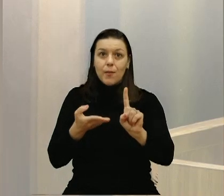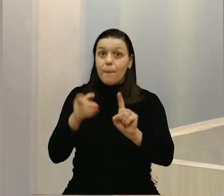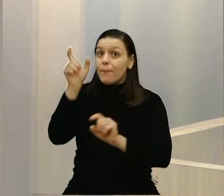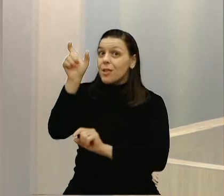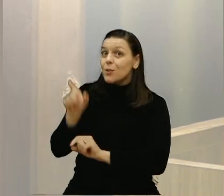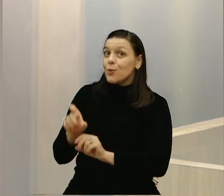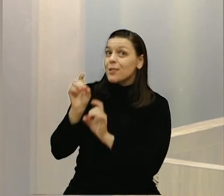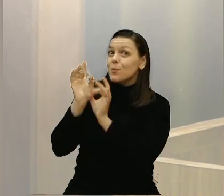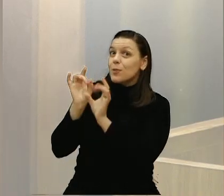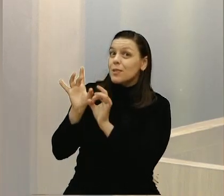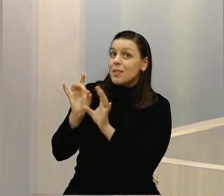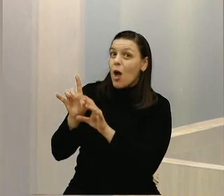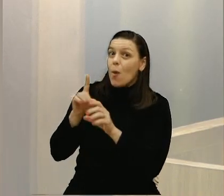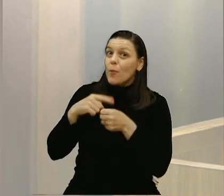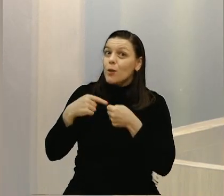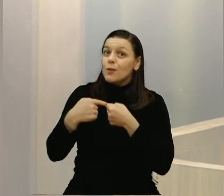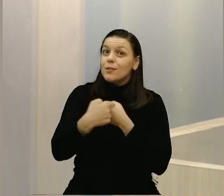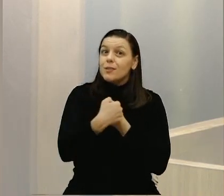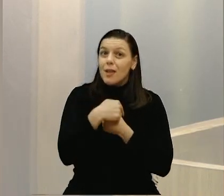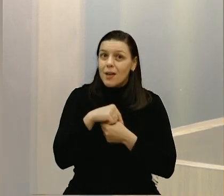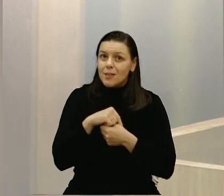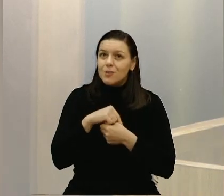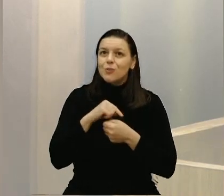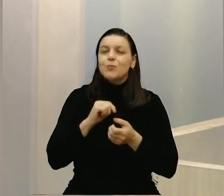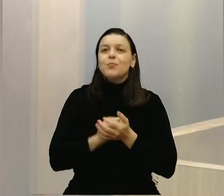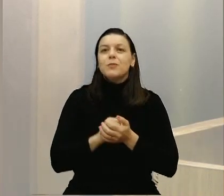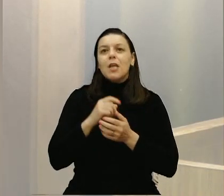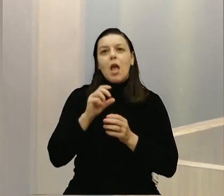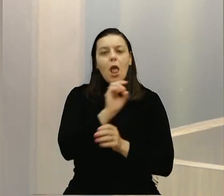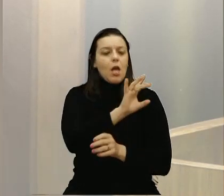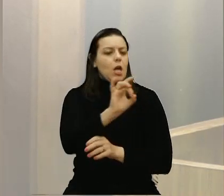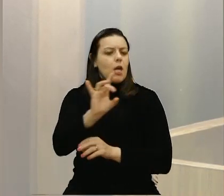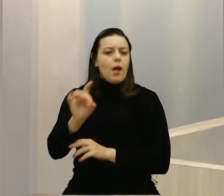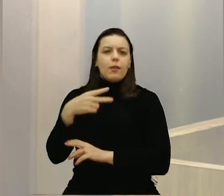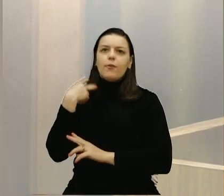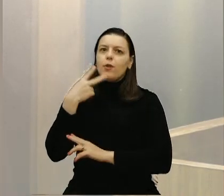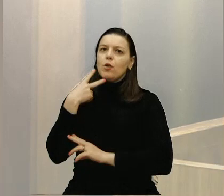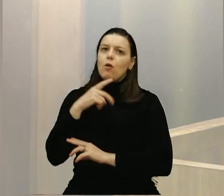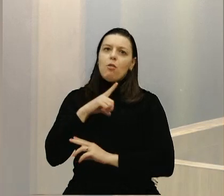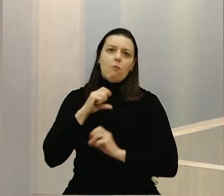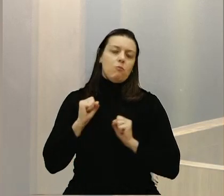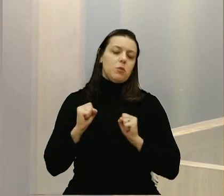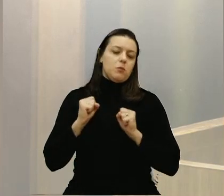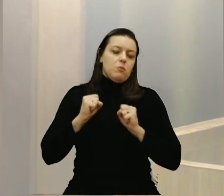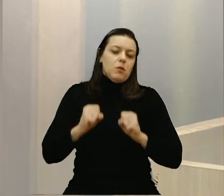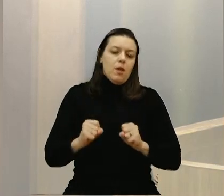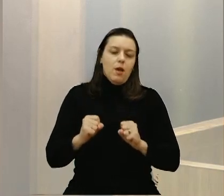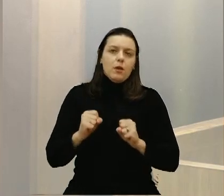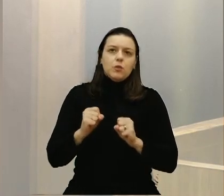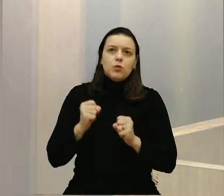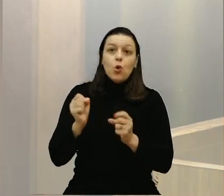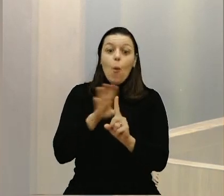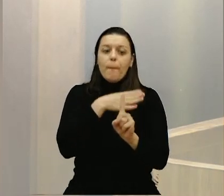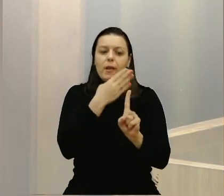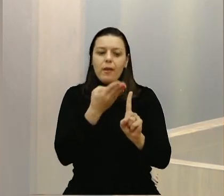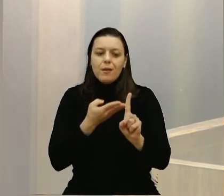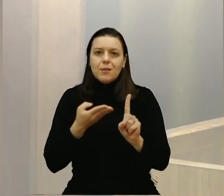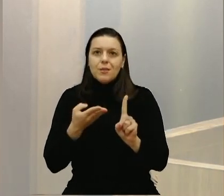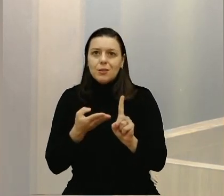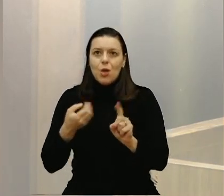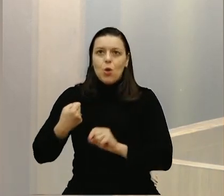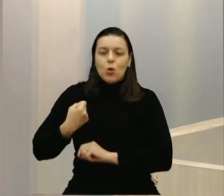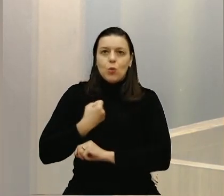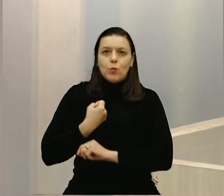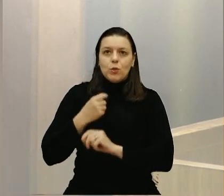especiais para a nossa cidade. E cada vereador tem uma possibilidade de homenagear um número de pessoas. E desde o